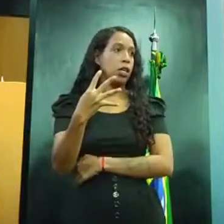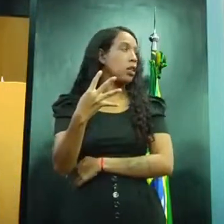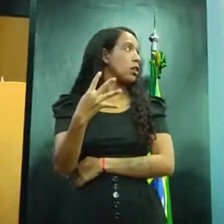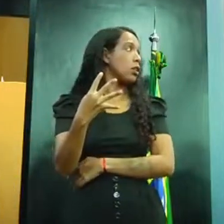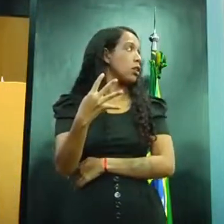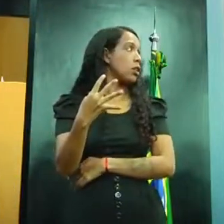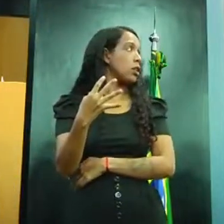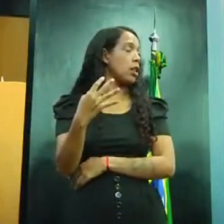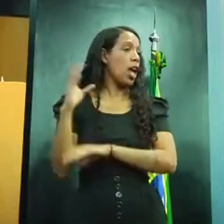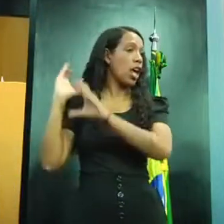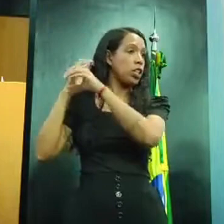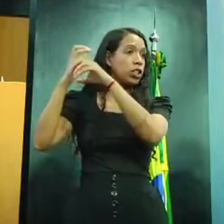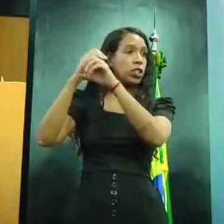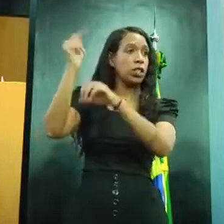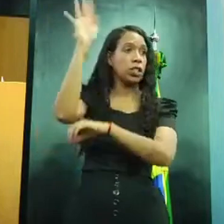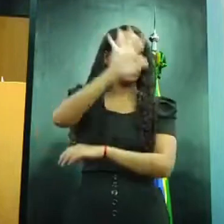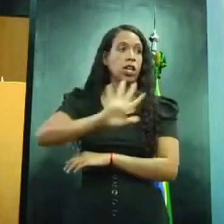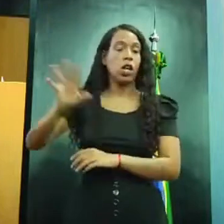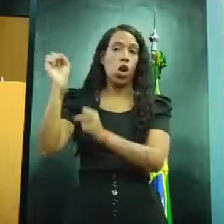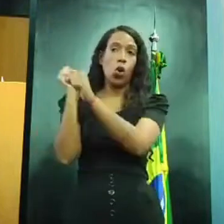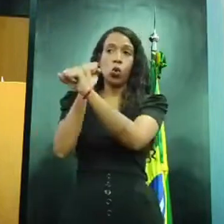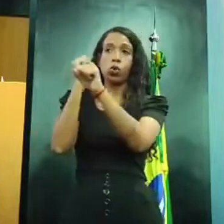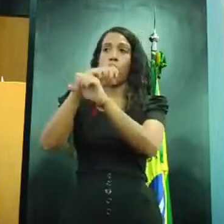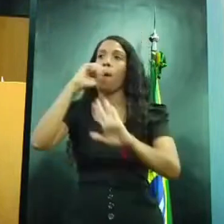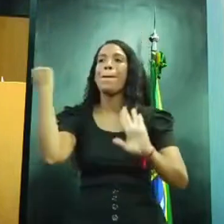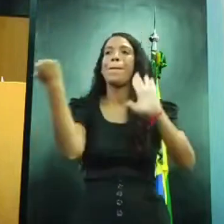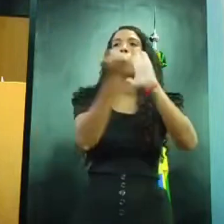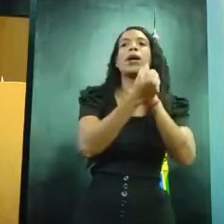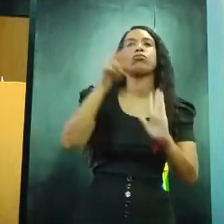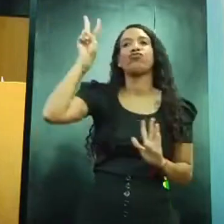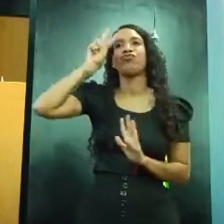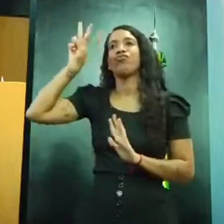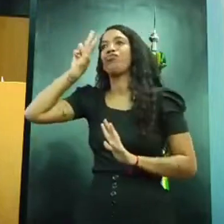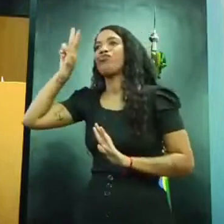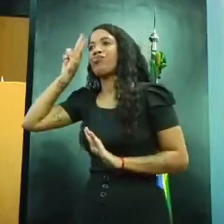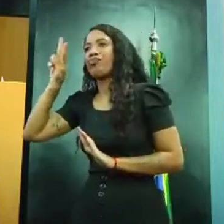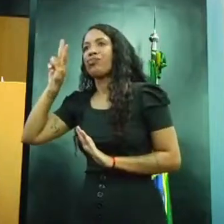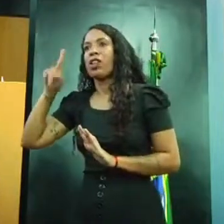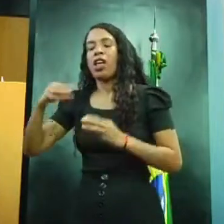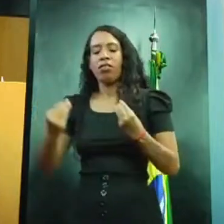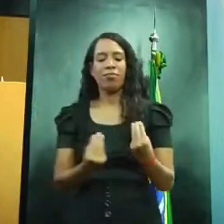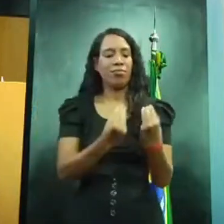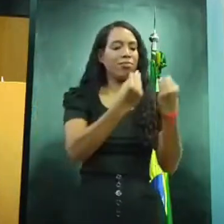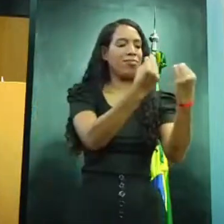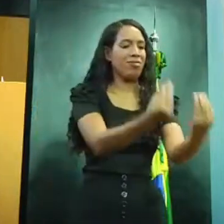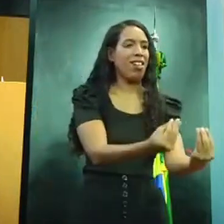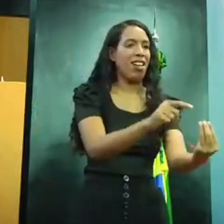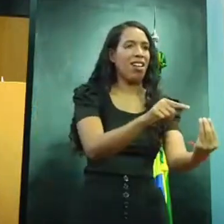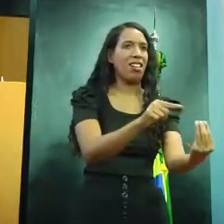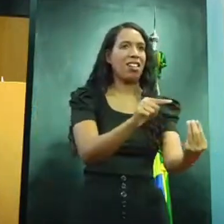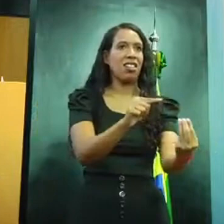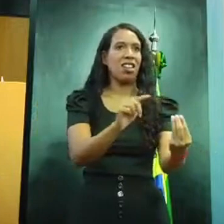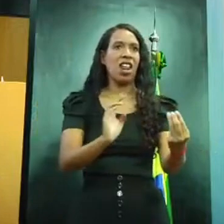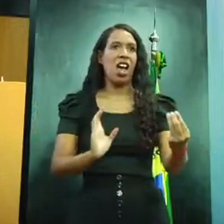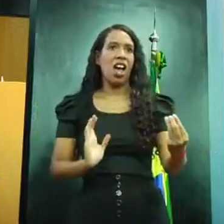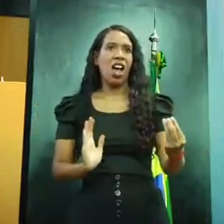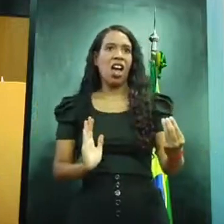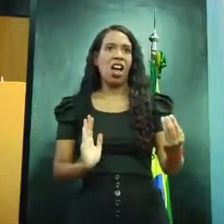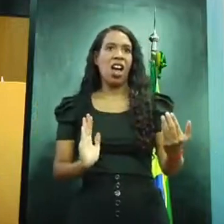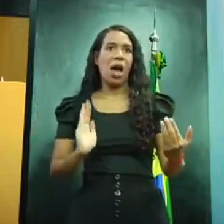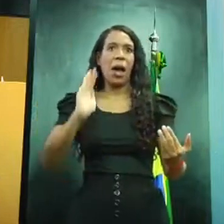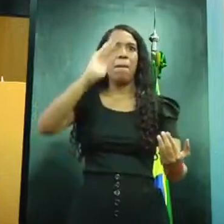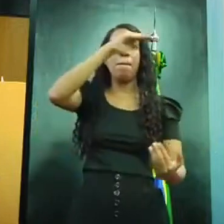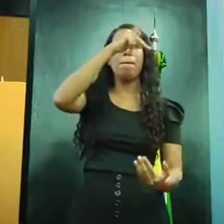a Engenharia Nacional construiu um marco da nossa história, que foi a entrega da ponte Rio-Niterói, a